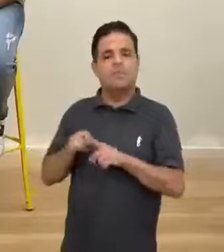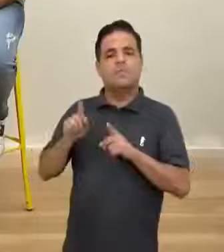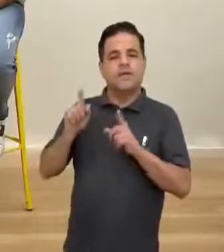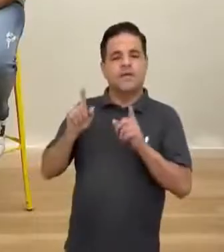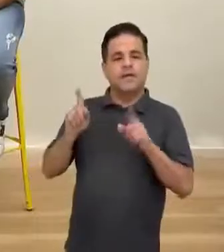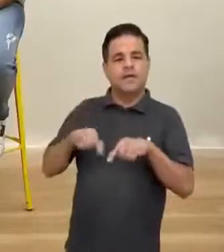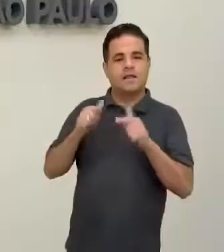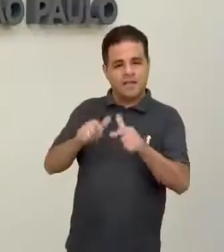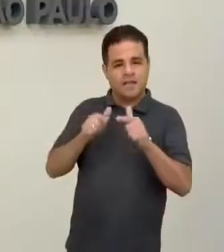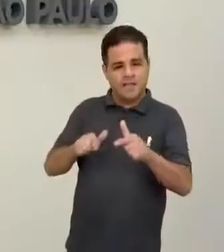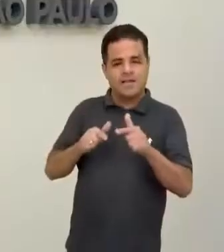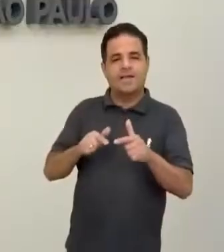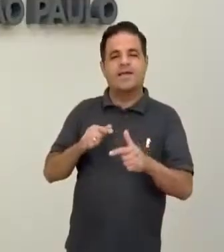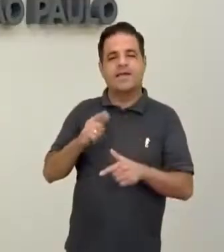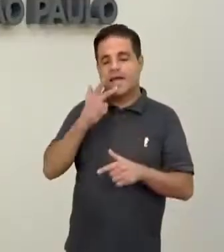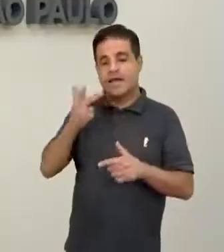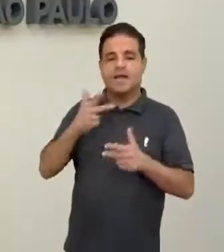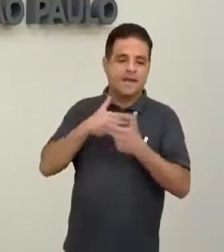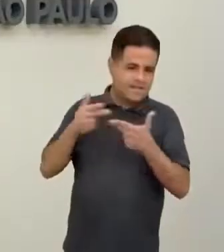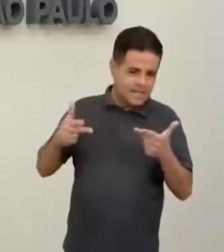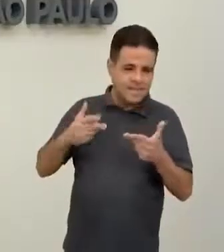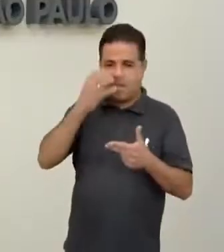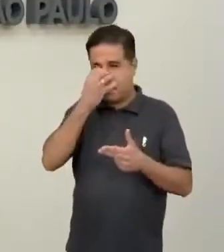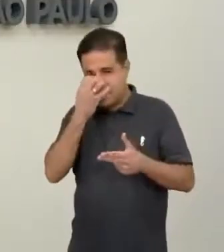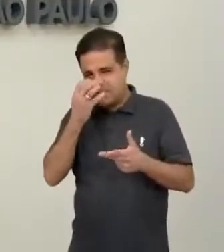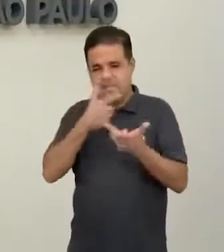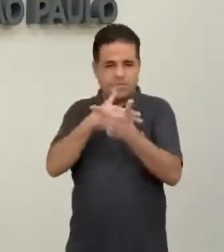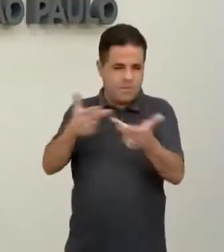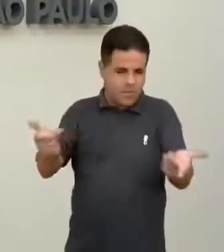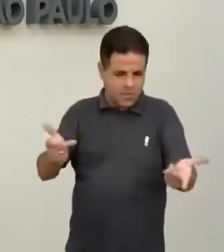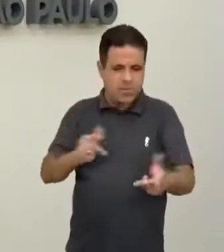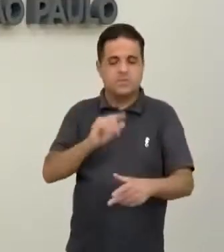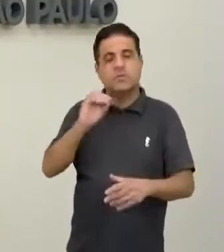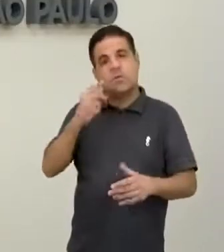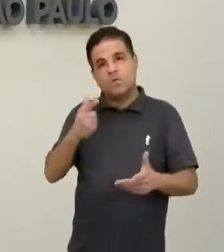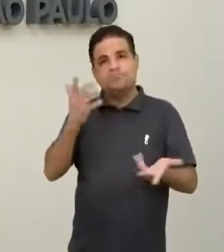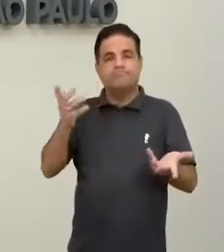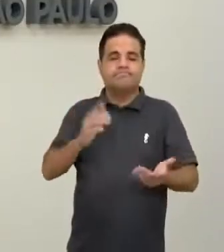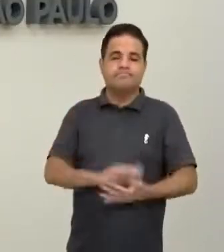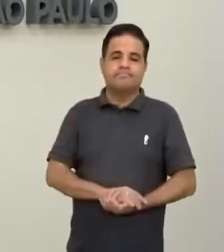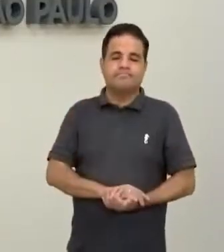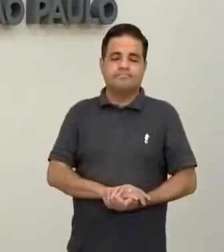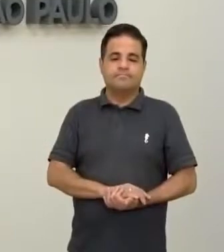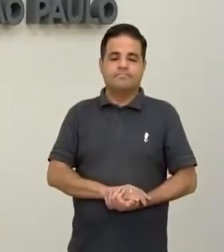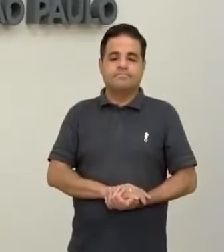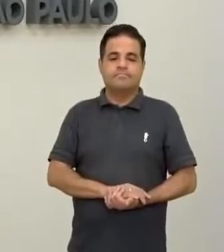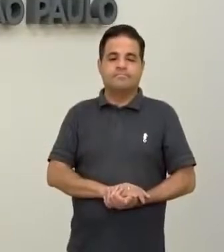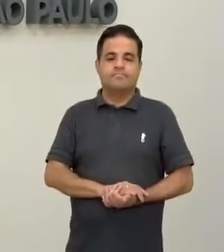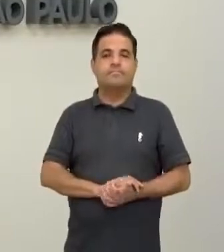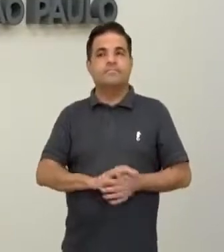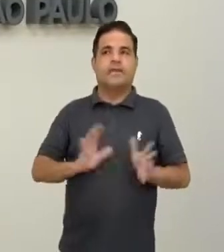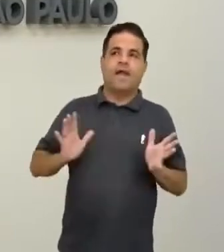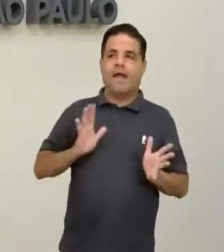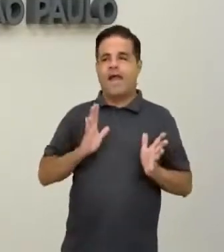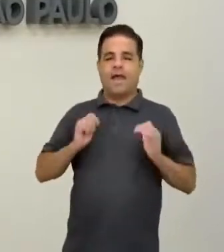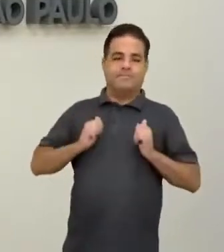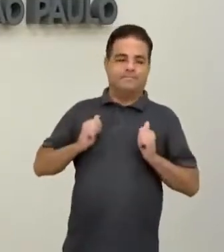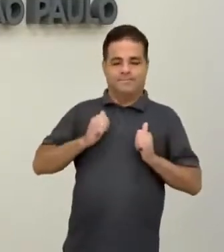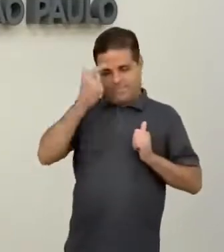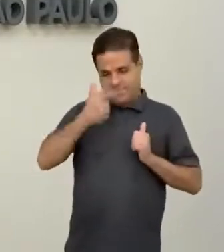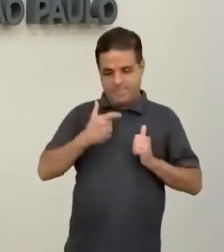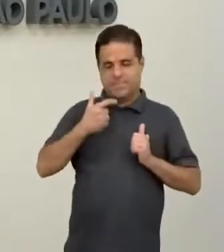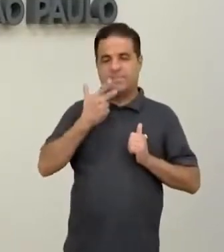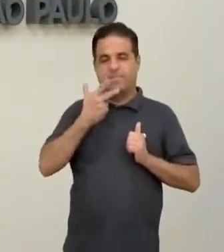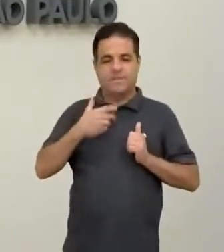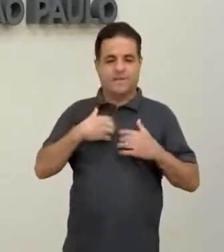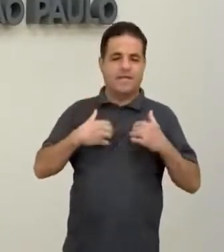gente? Então, quando a gente quer fazer uma palhaçada, ou quando a gente quer se fazer de vítima,